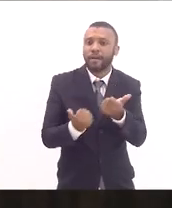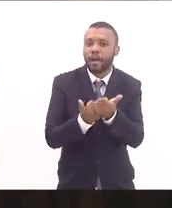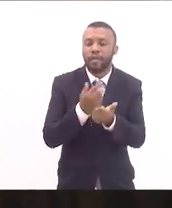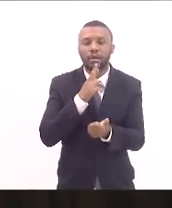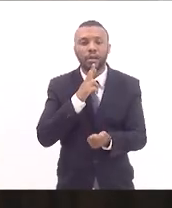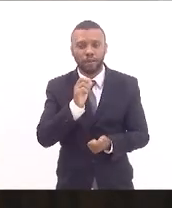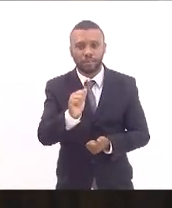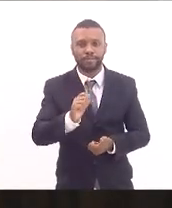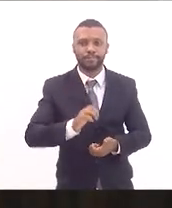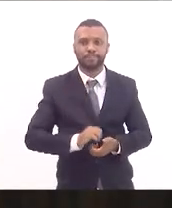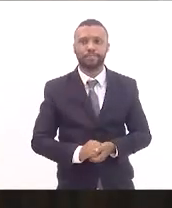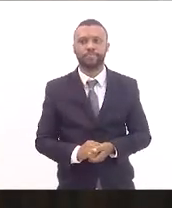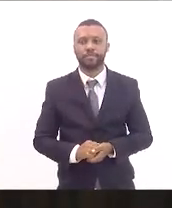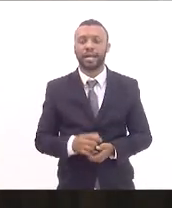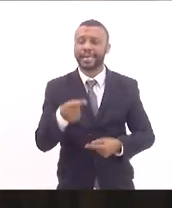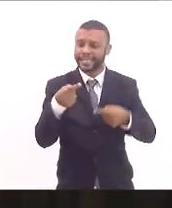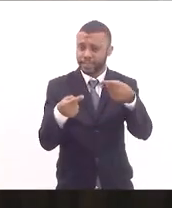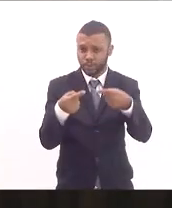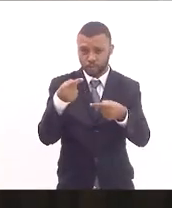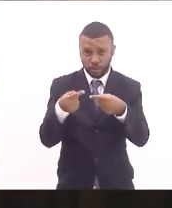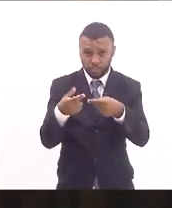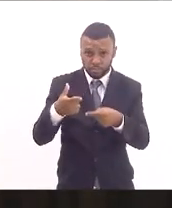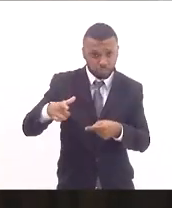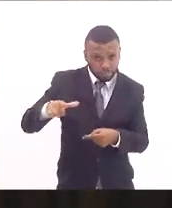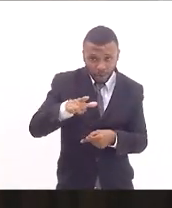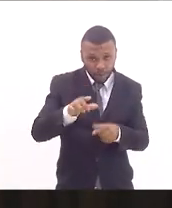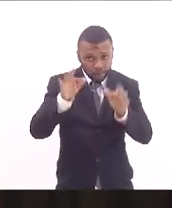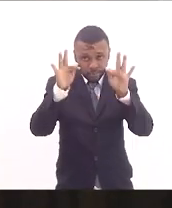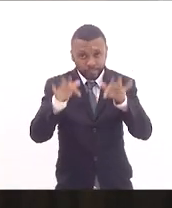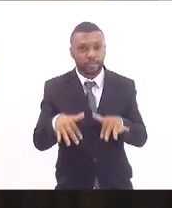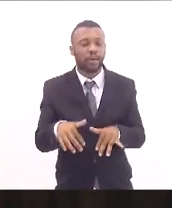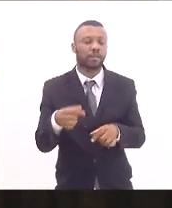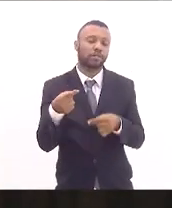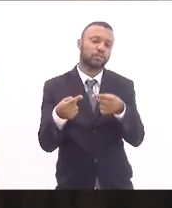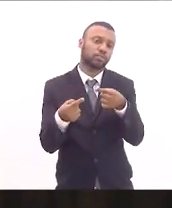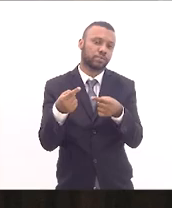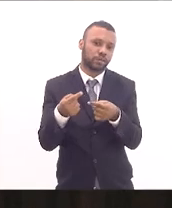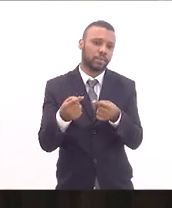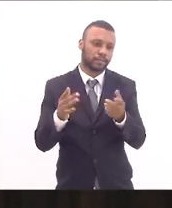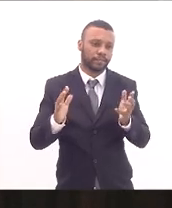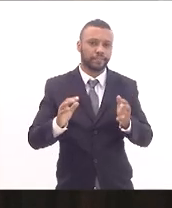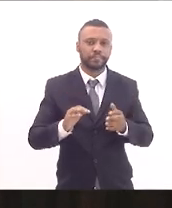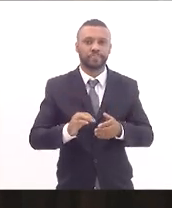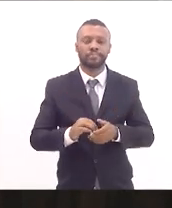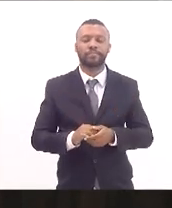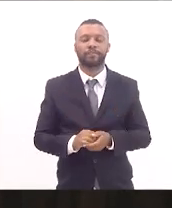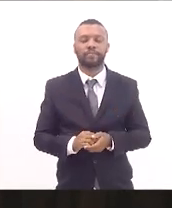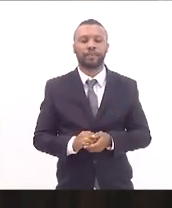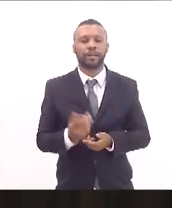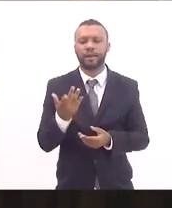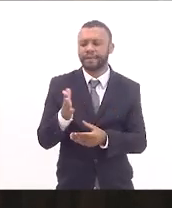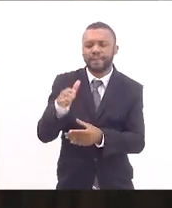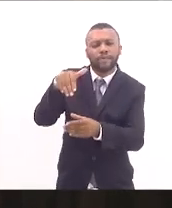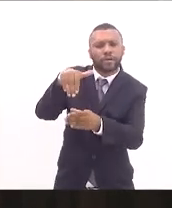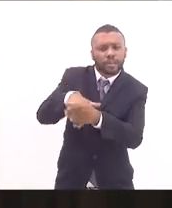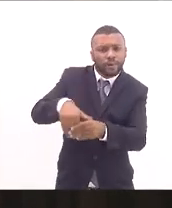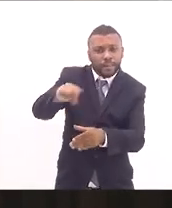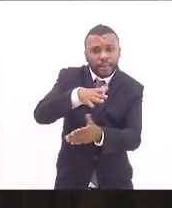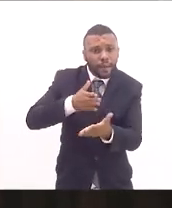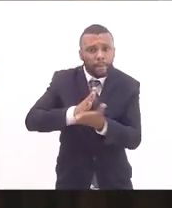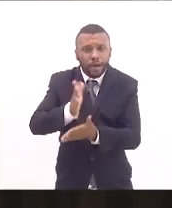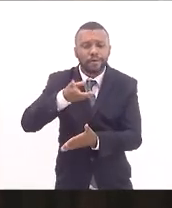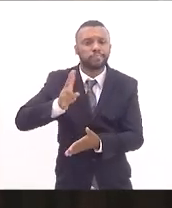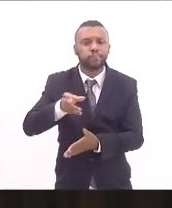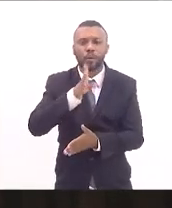Amorim e em discussão não havendo Quem Queira discutir encerrada a discussão e em votação se eu tiver